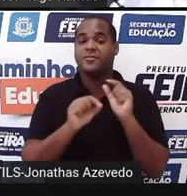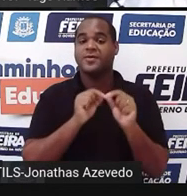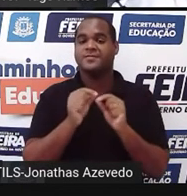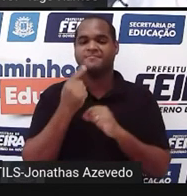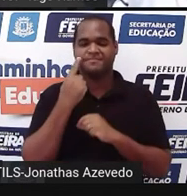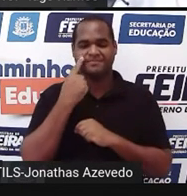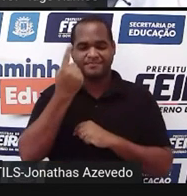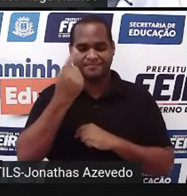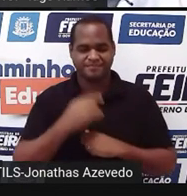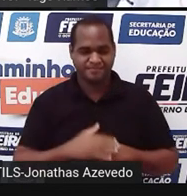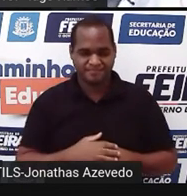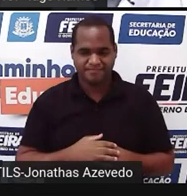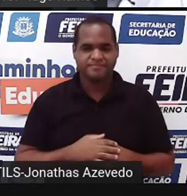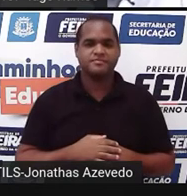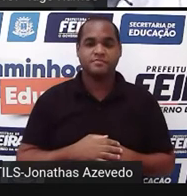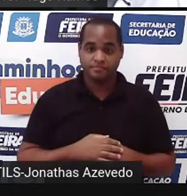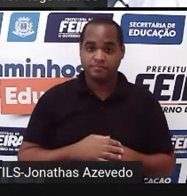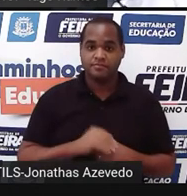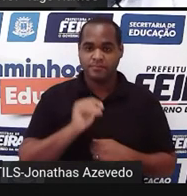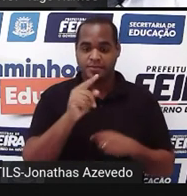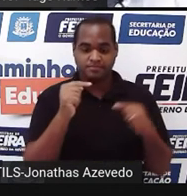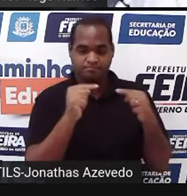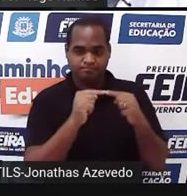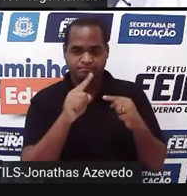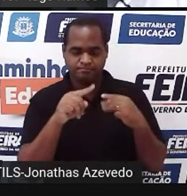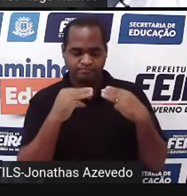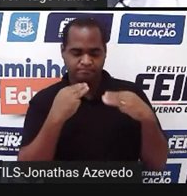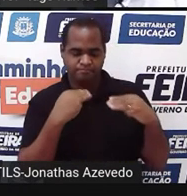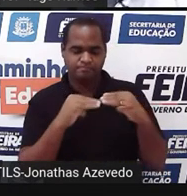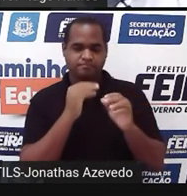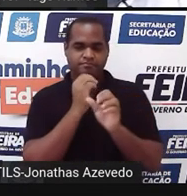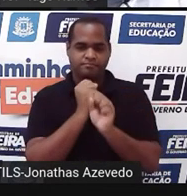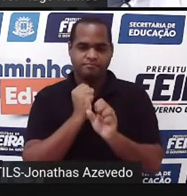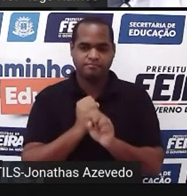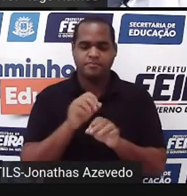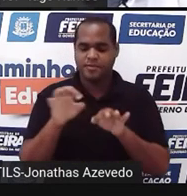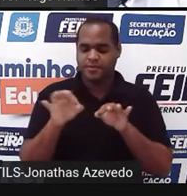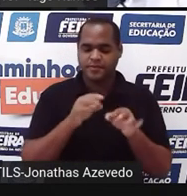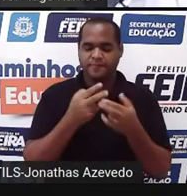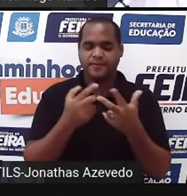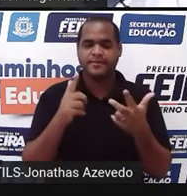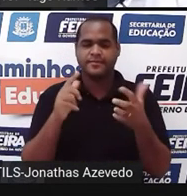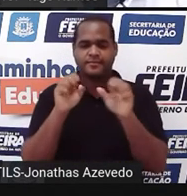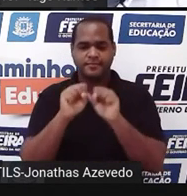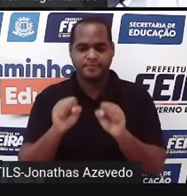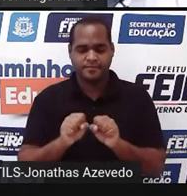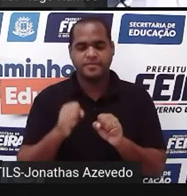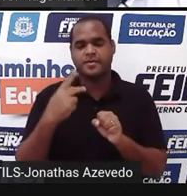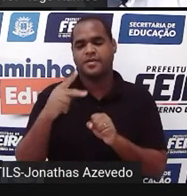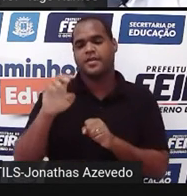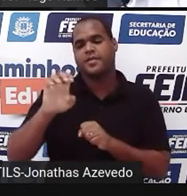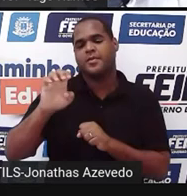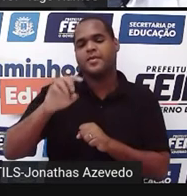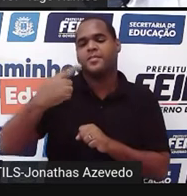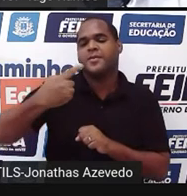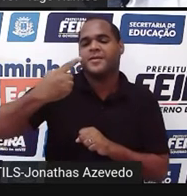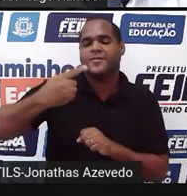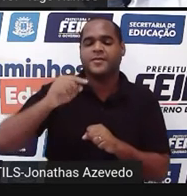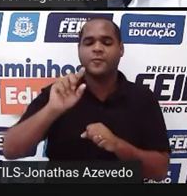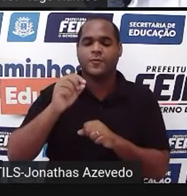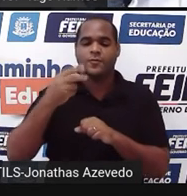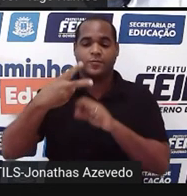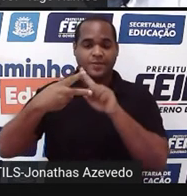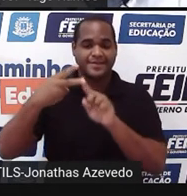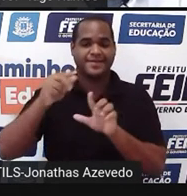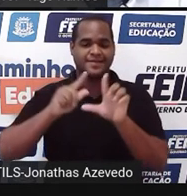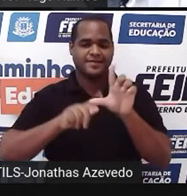só e quando a gente vai aplicar esse método da adição para resolver um sistema de equações do 1º grau com